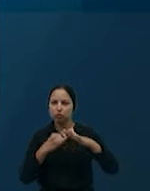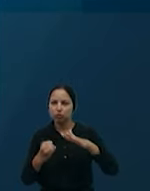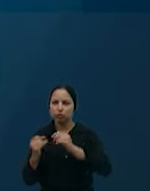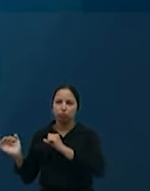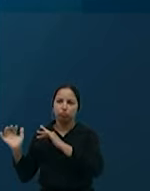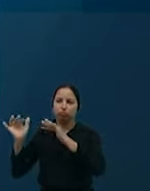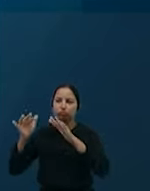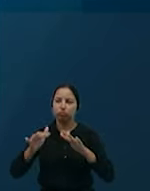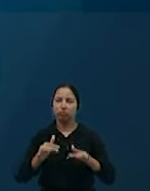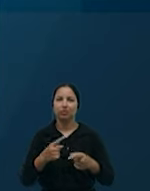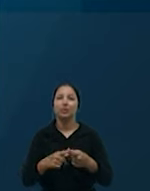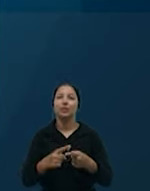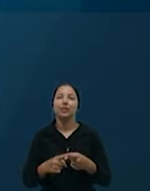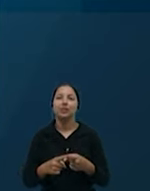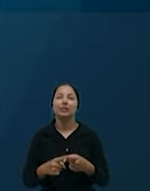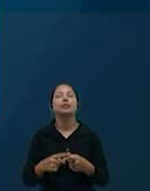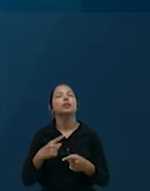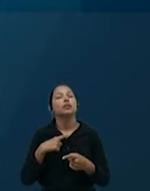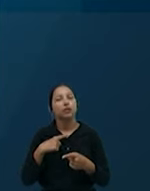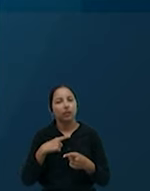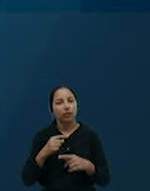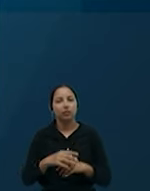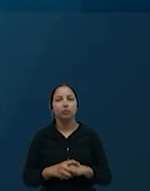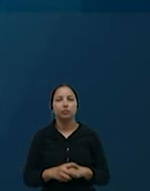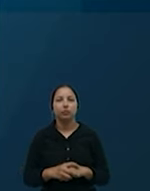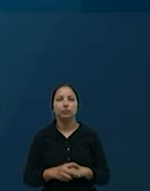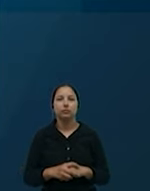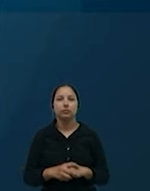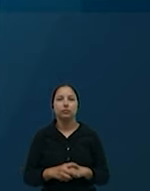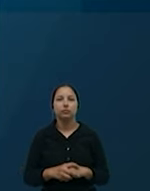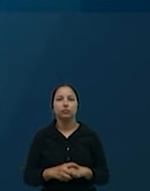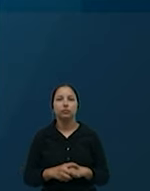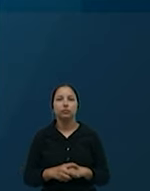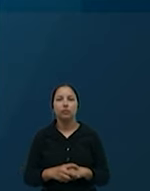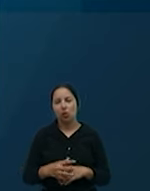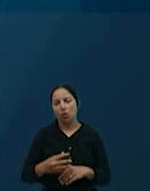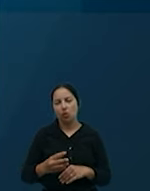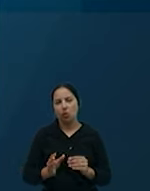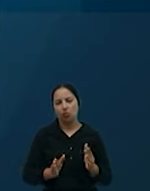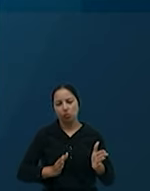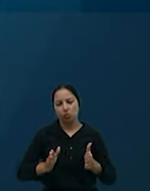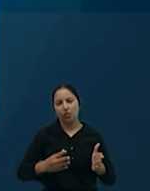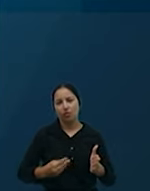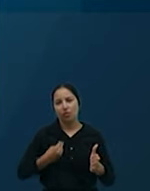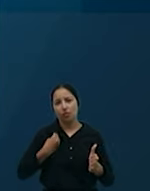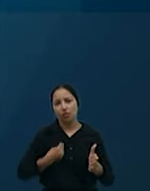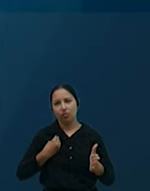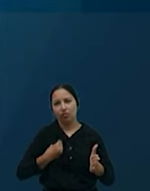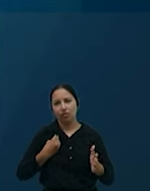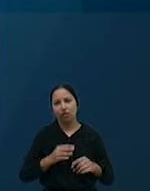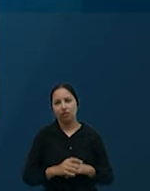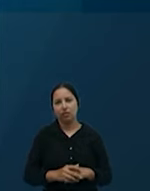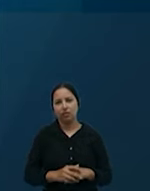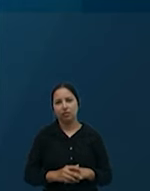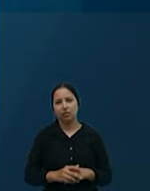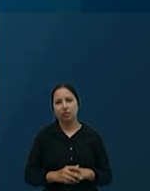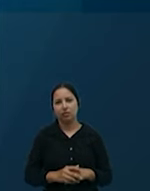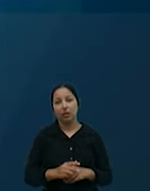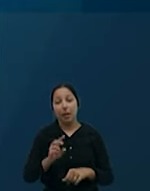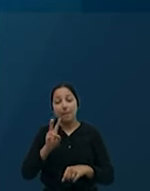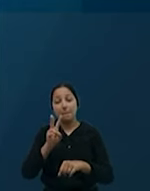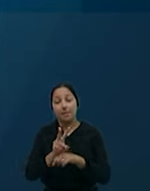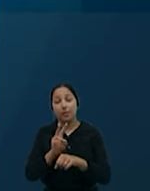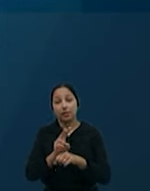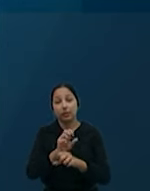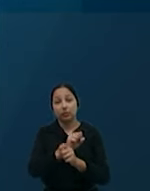pessoa, ela ocorre um fato da vida e a proteção à Seguridade Social dela, ela é integral.